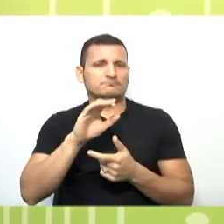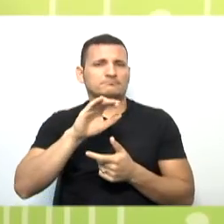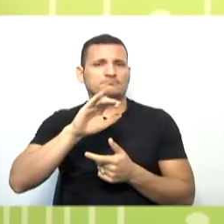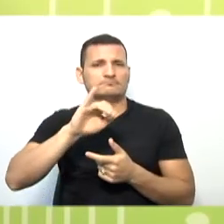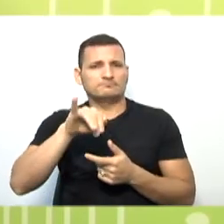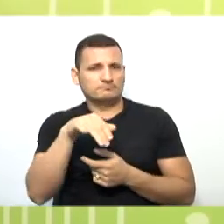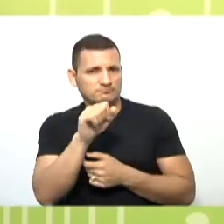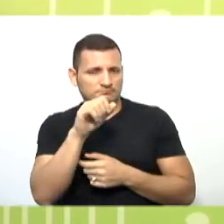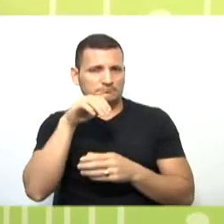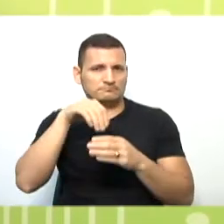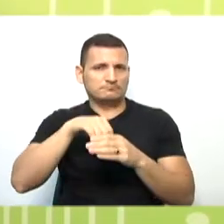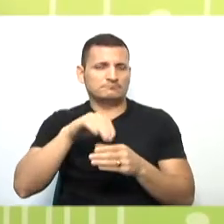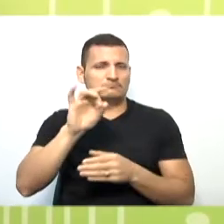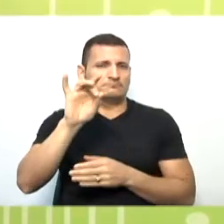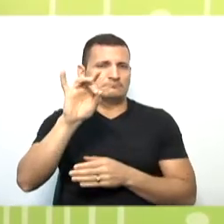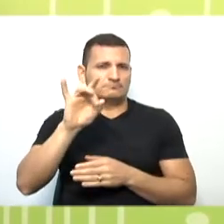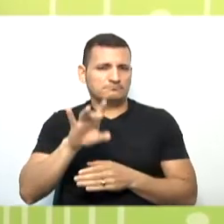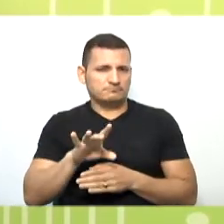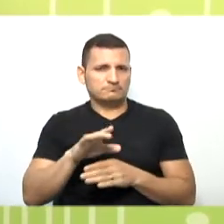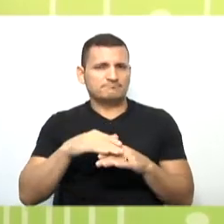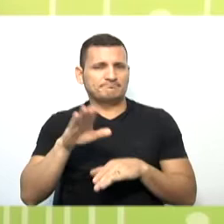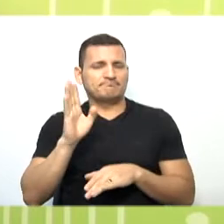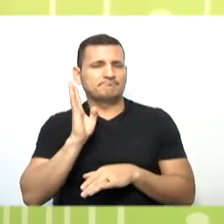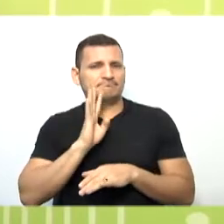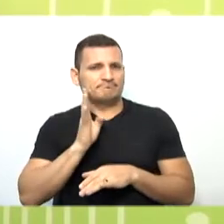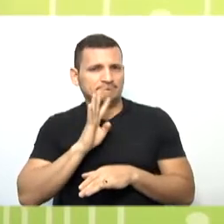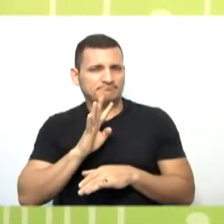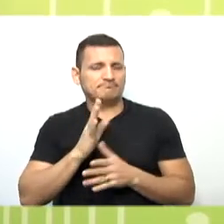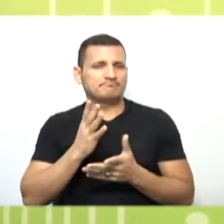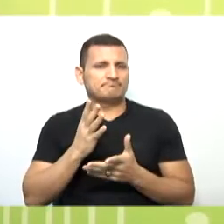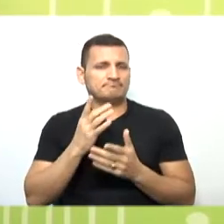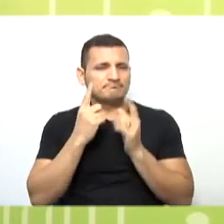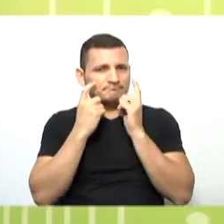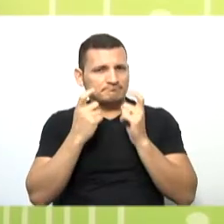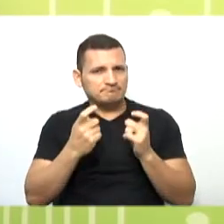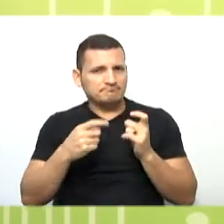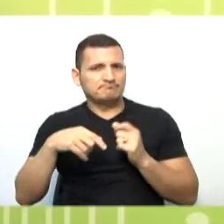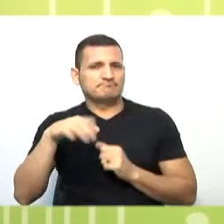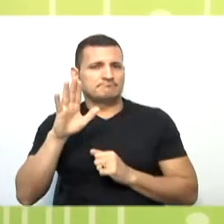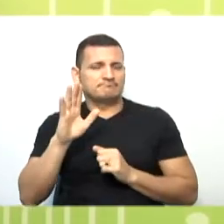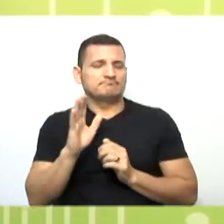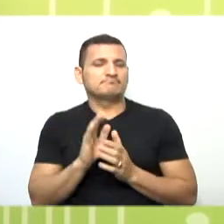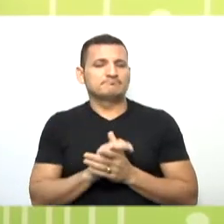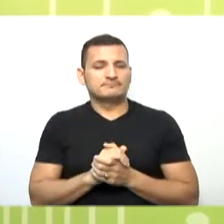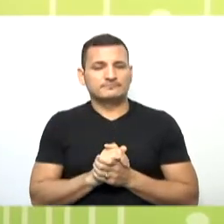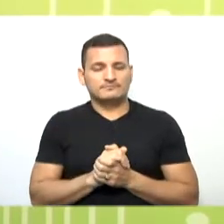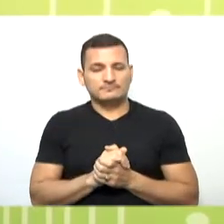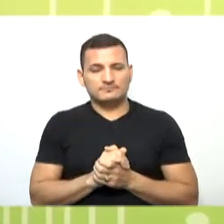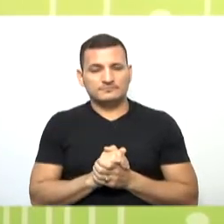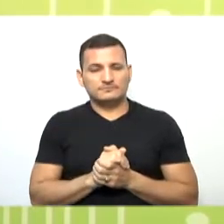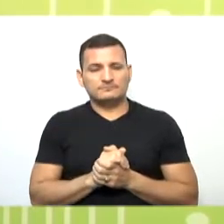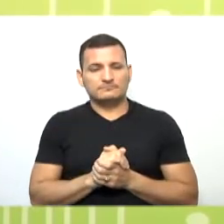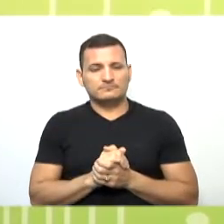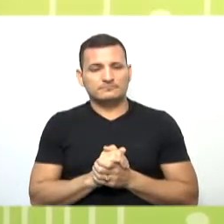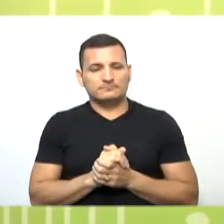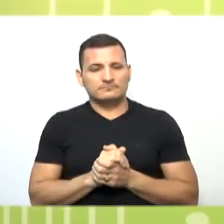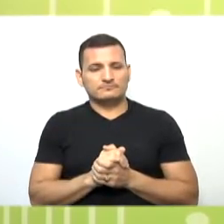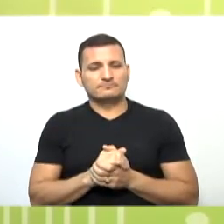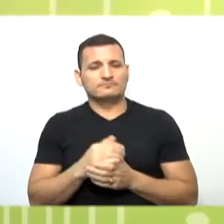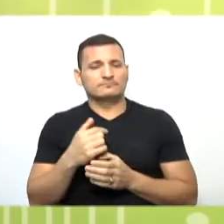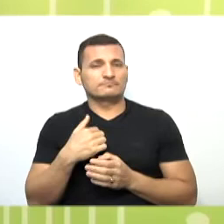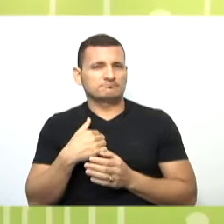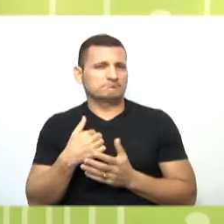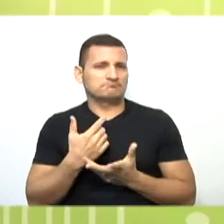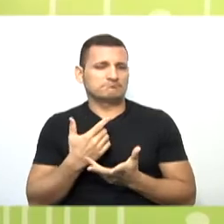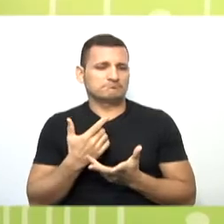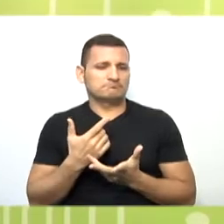JavaScript, cada uma mais legal que a outra, mais interessante que a outra, né, Anderson? Sim, com certeza. É incrível.